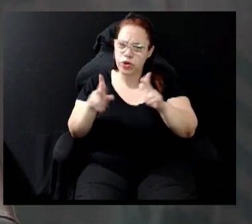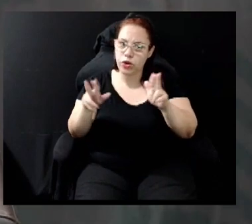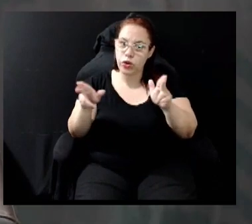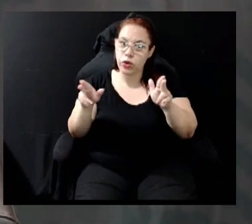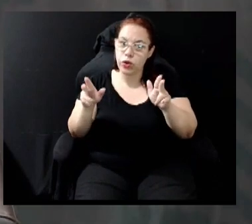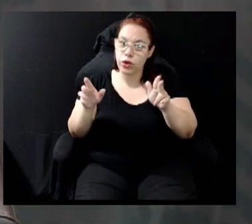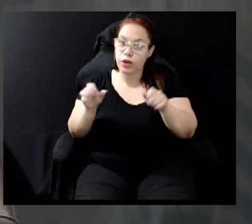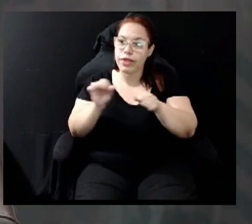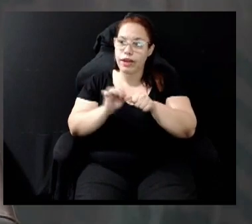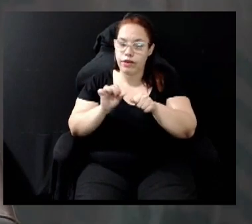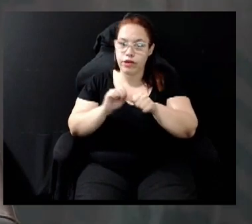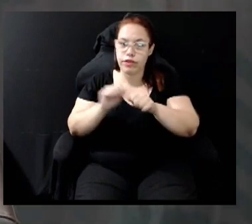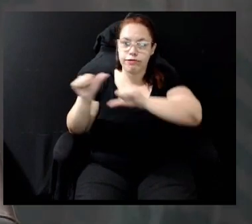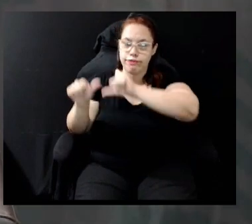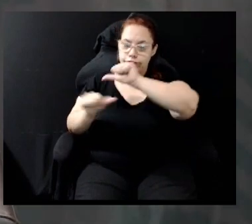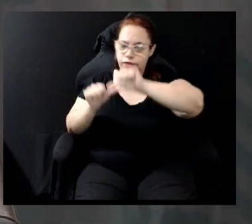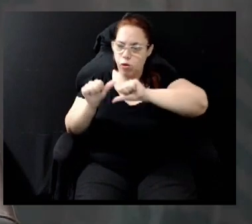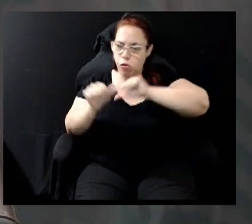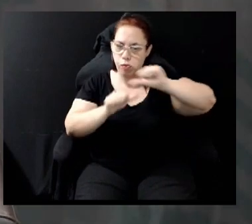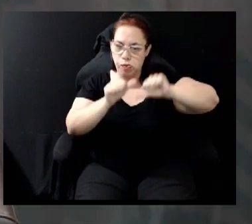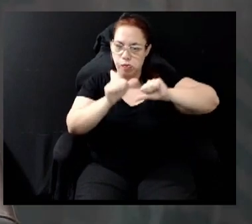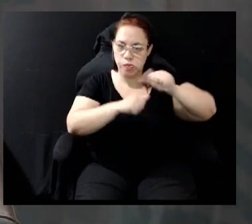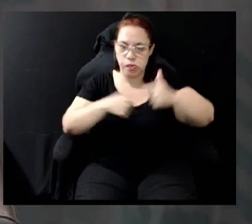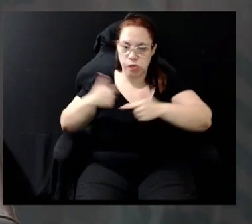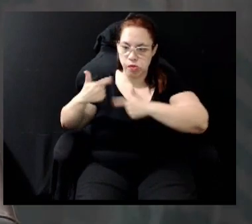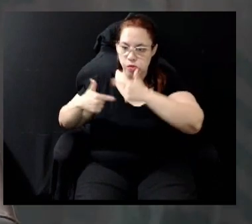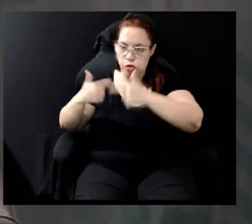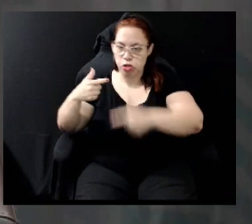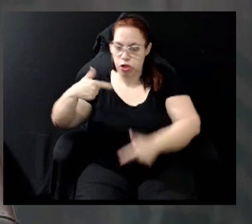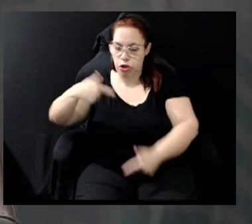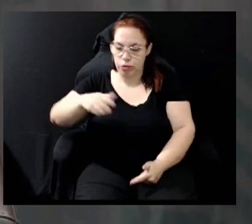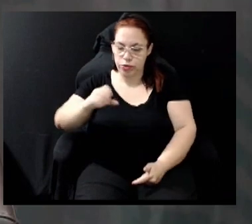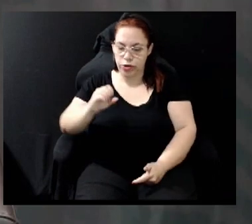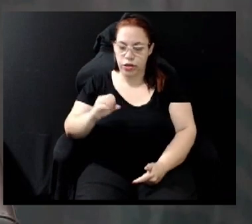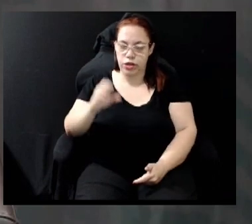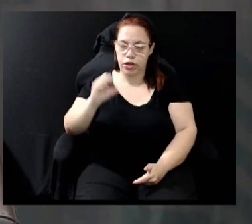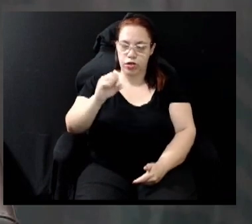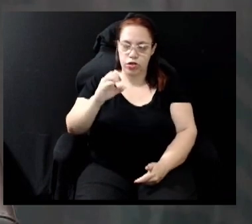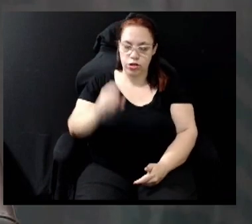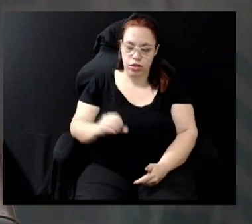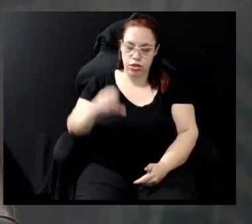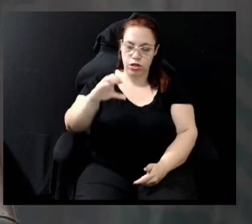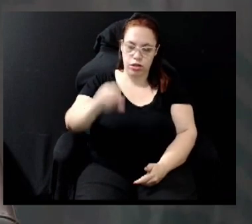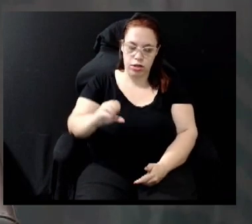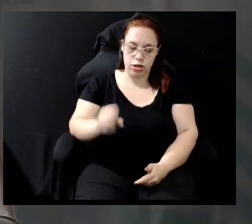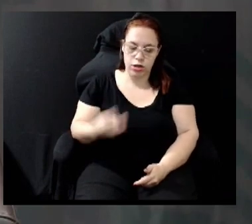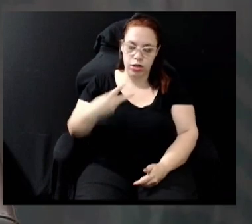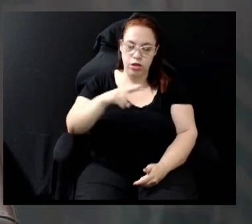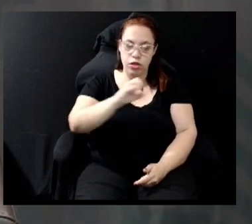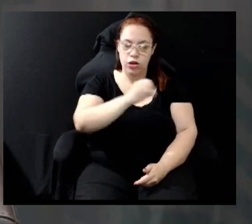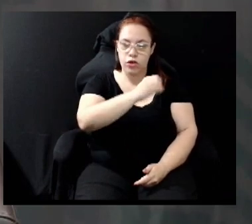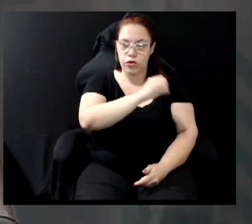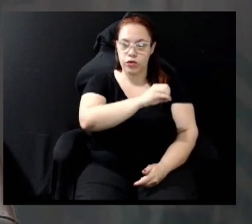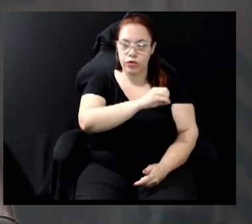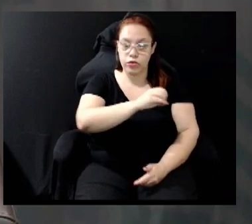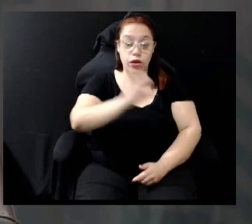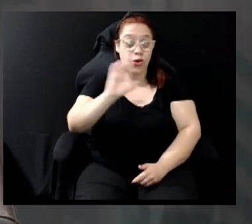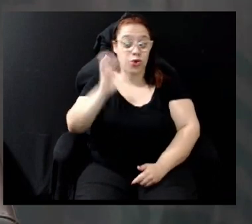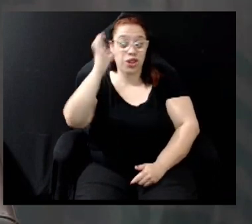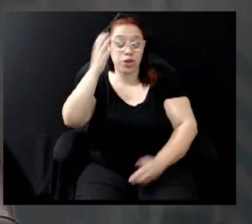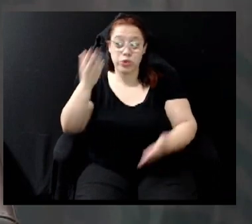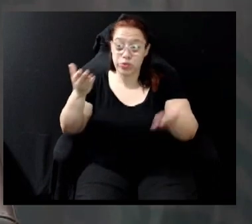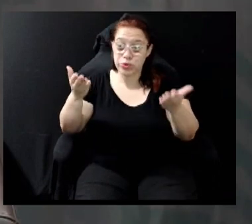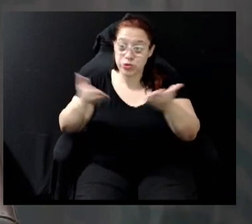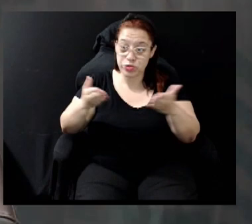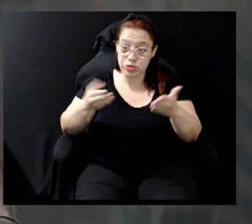A transformação, as gerações 70, 80, 90 e 2000 também, teve muita coisa acontecendo. E hoje, a partir dos